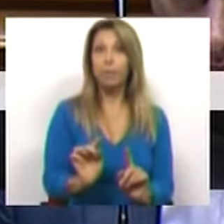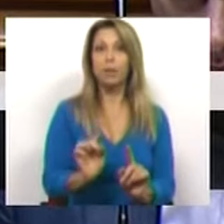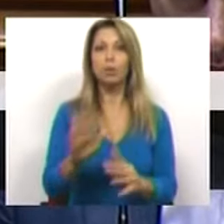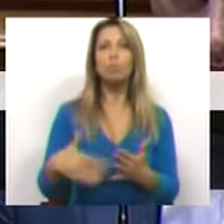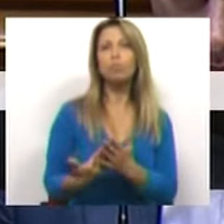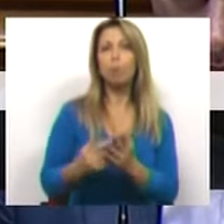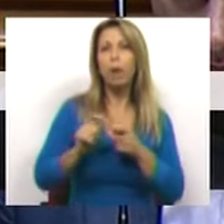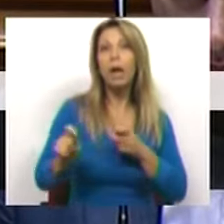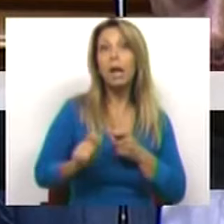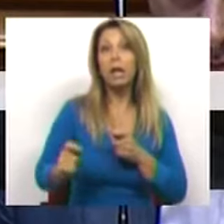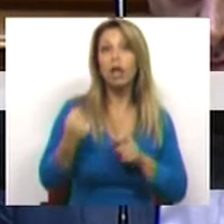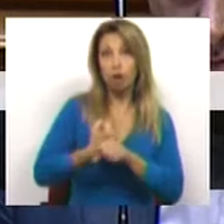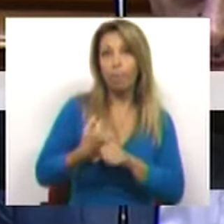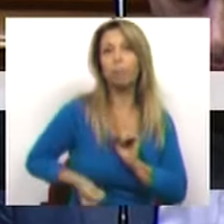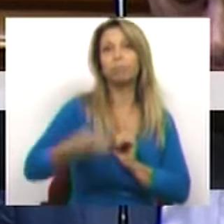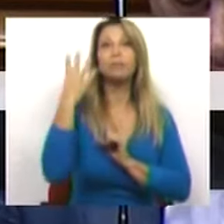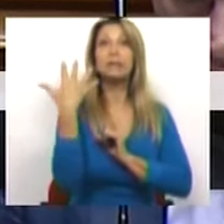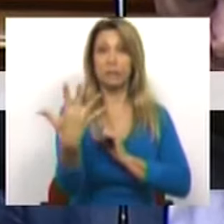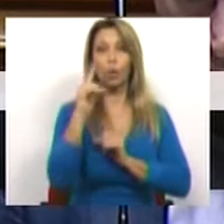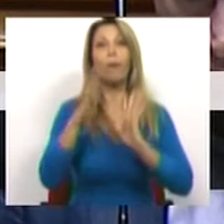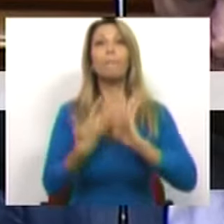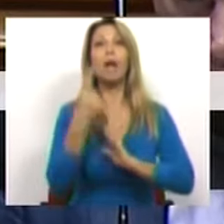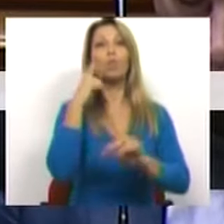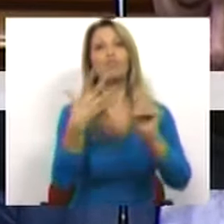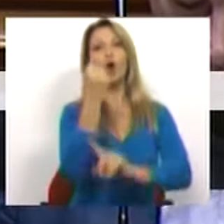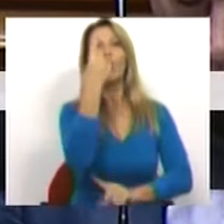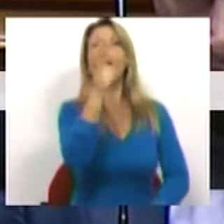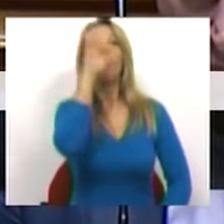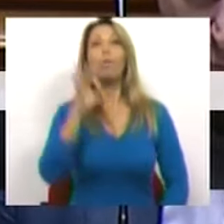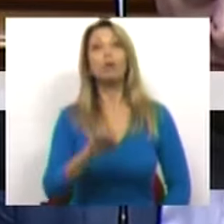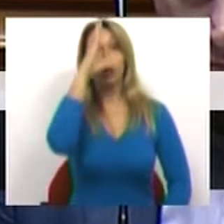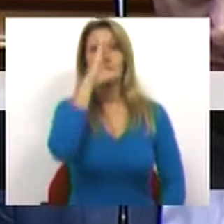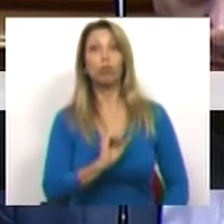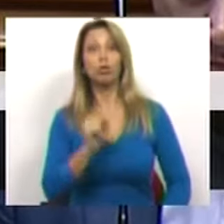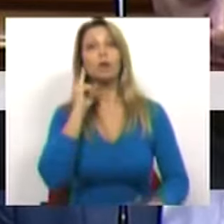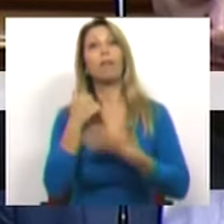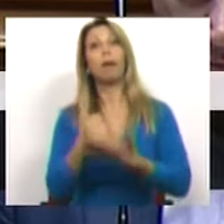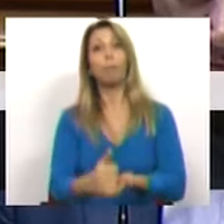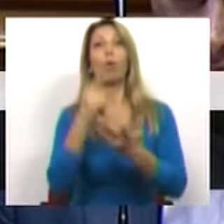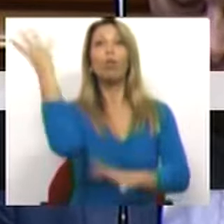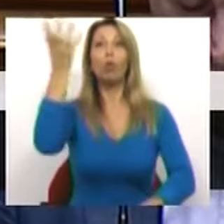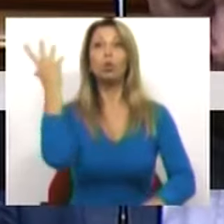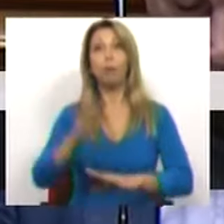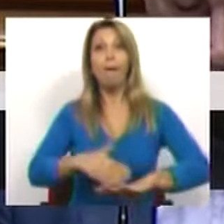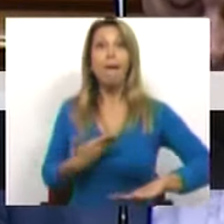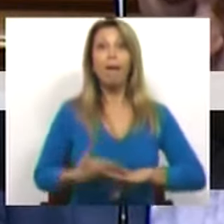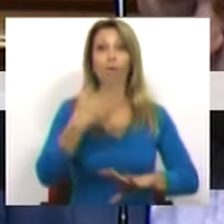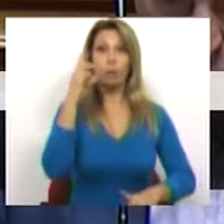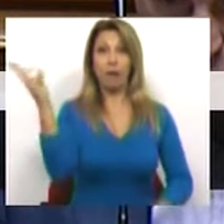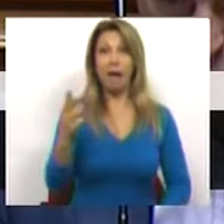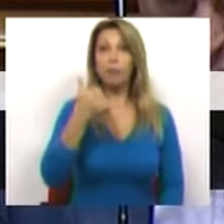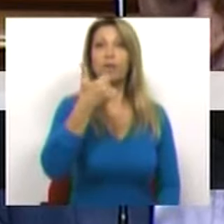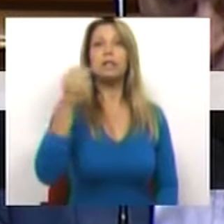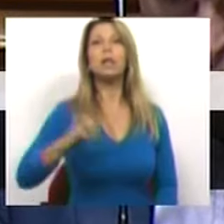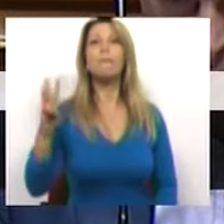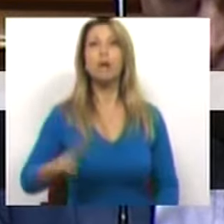propomos 5 linhas de trabalho. Um plano para alcançar 1% do Orçamento do Estado para a cultura. O reforço dos apoios públicos às artes para 25 milhões. A